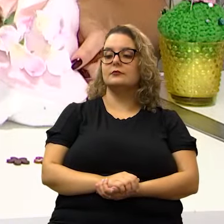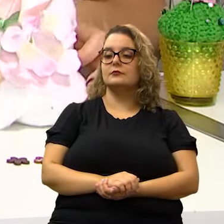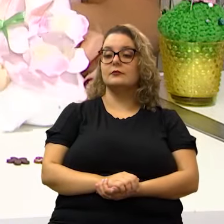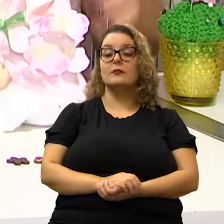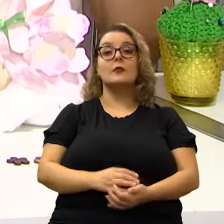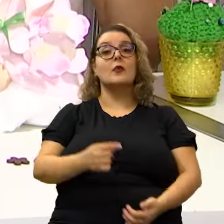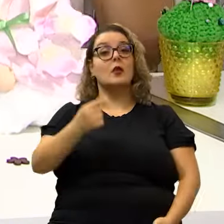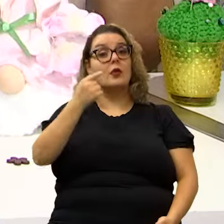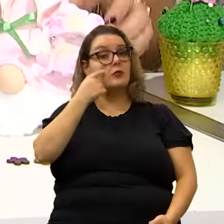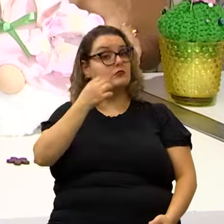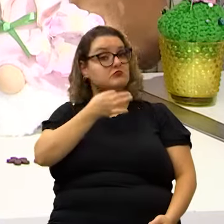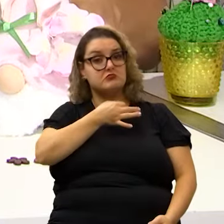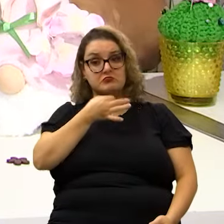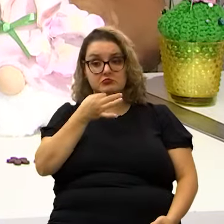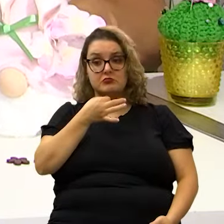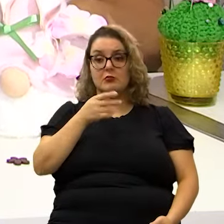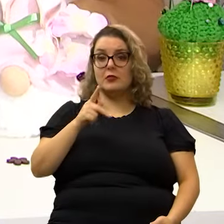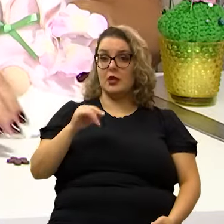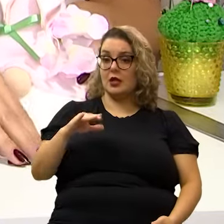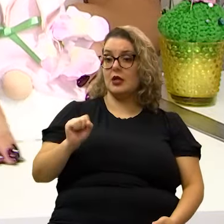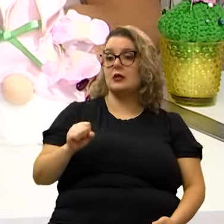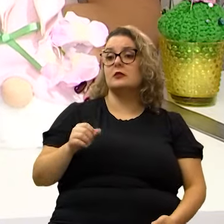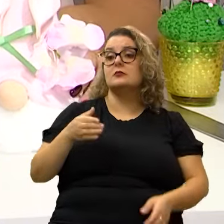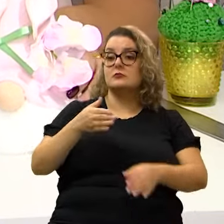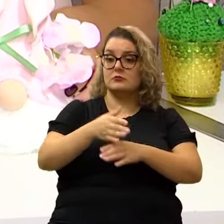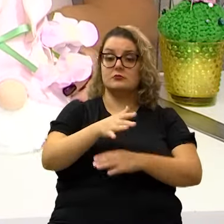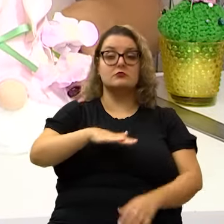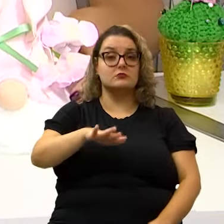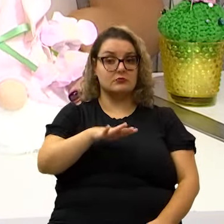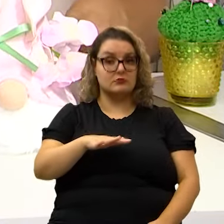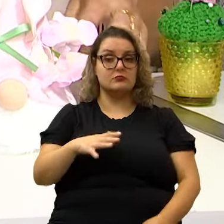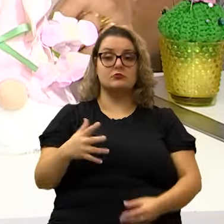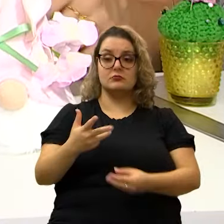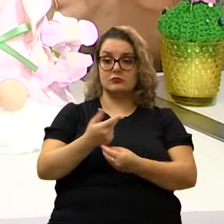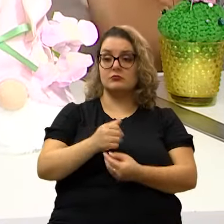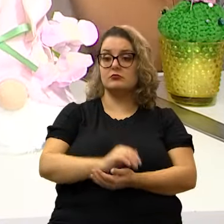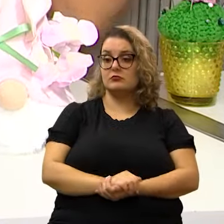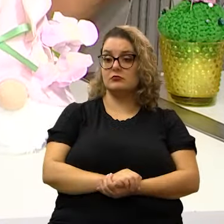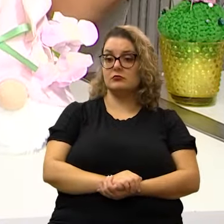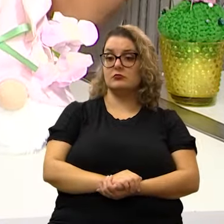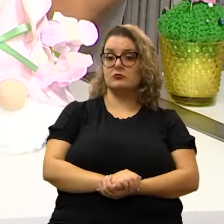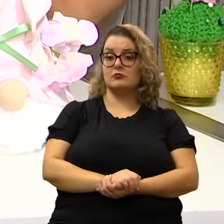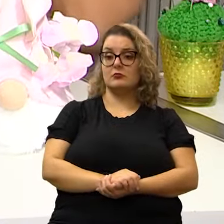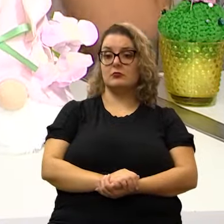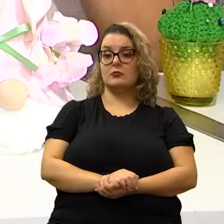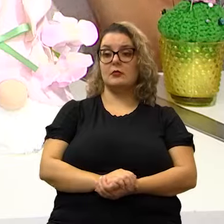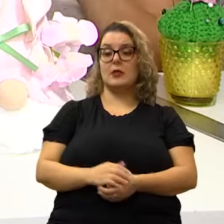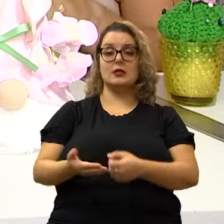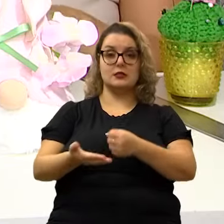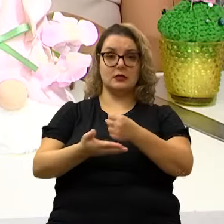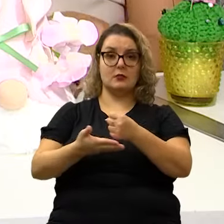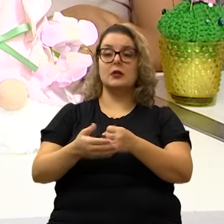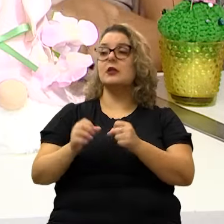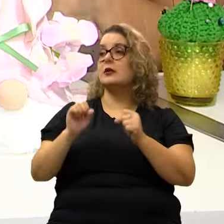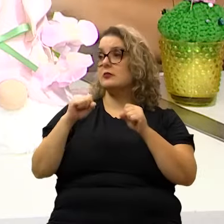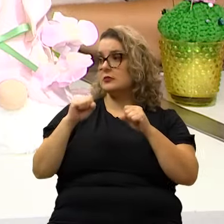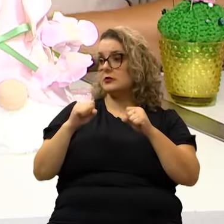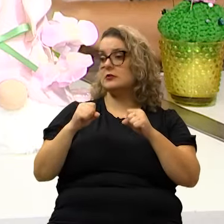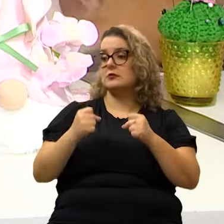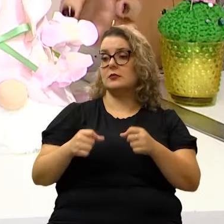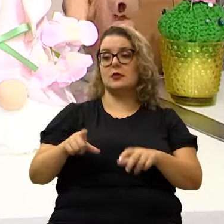Olha, é uma ótima peça para quem quiser entrar para esse mundo do artesanato, que é esse boneco, essa base. Exatamente. Então,